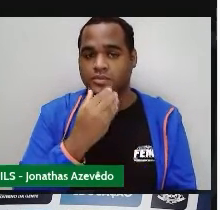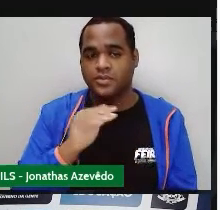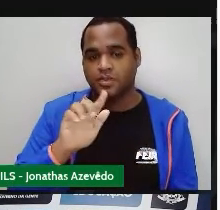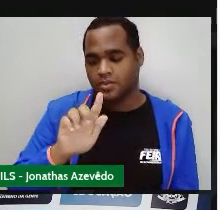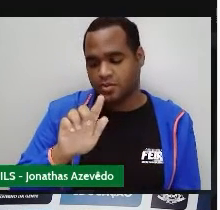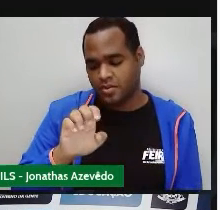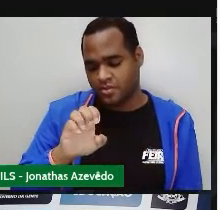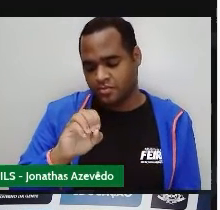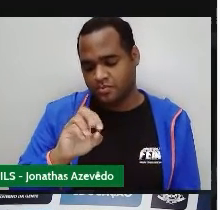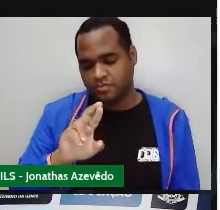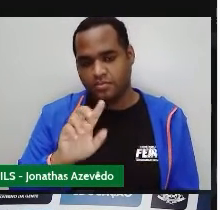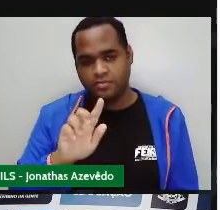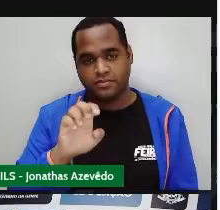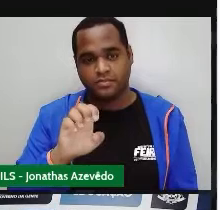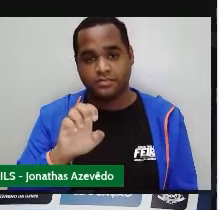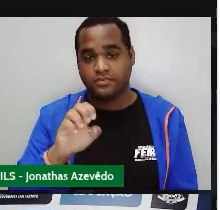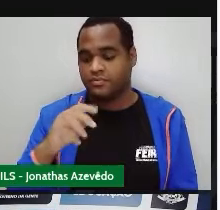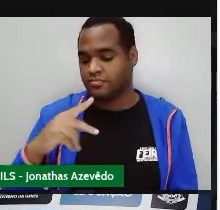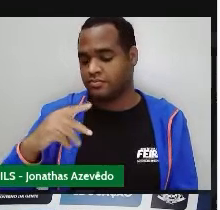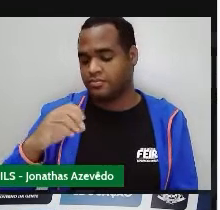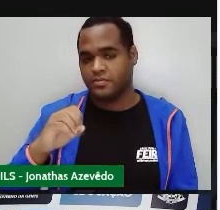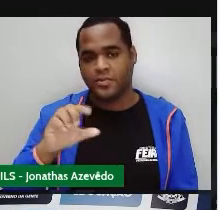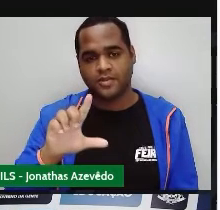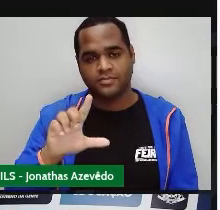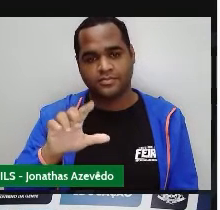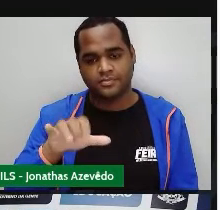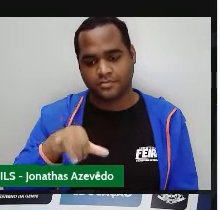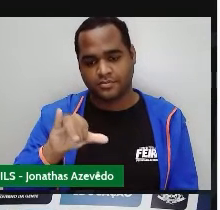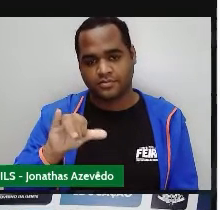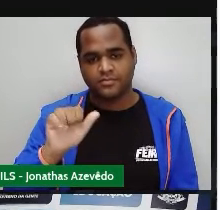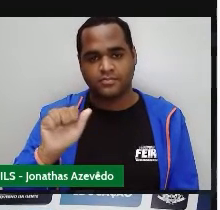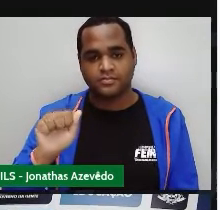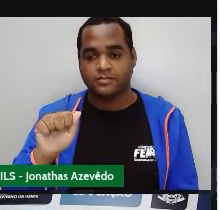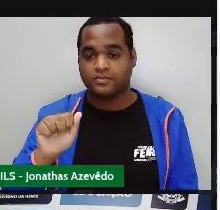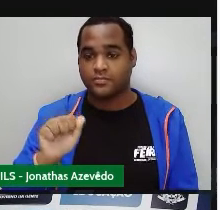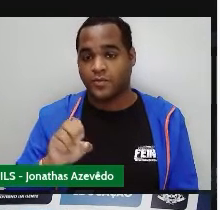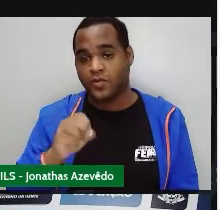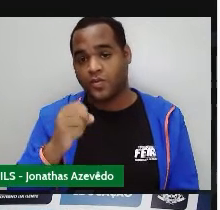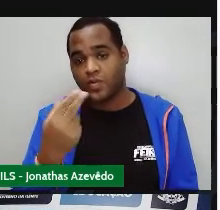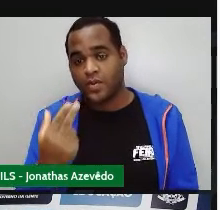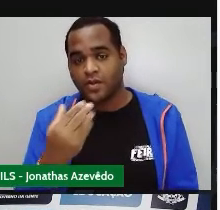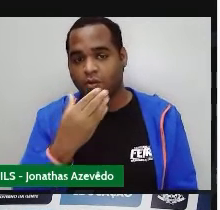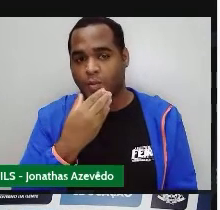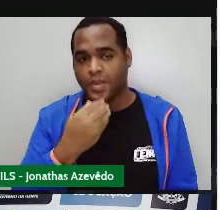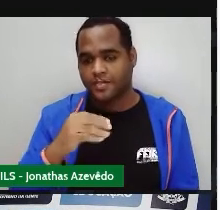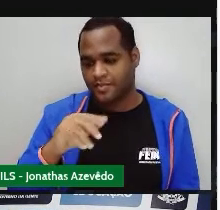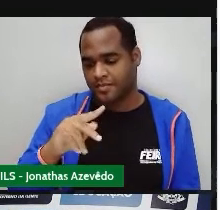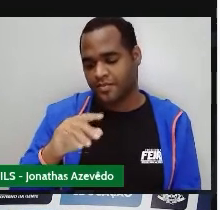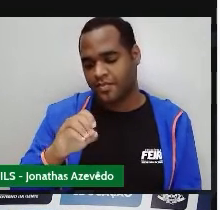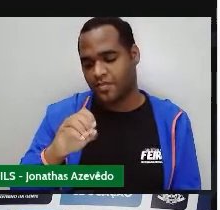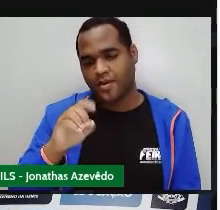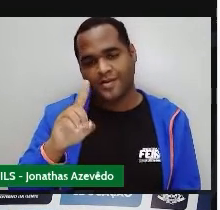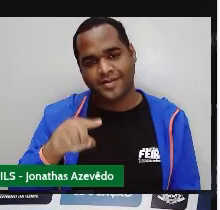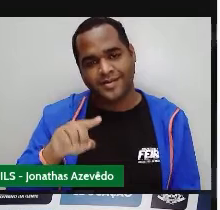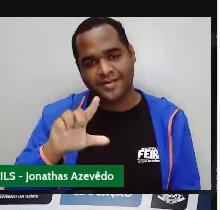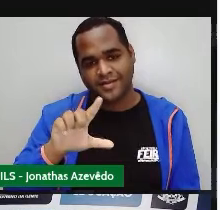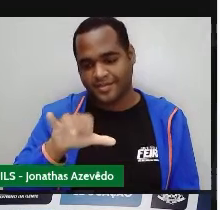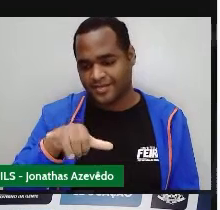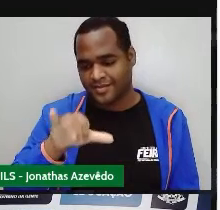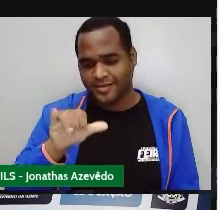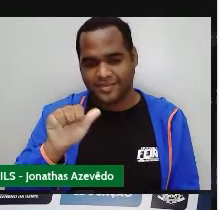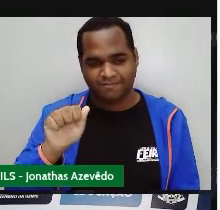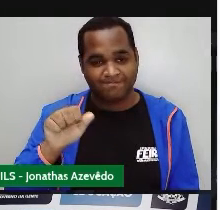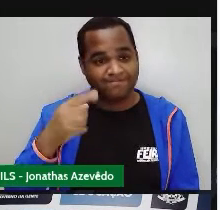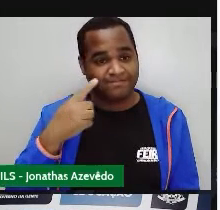George polya né outras pessoas também é pronuncia o nome dele de polia né Ele